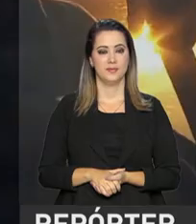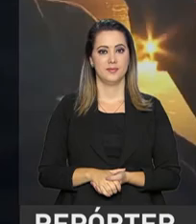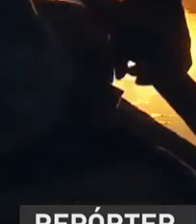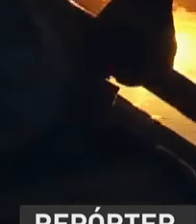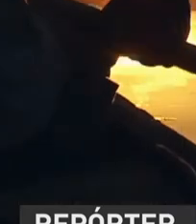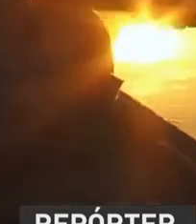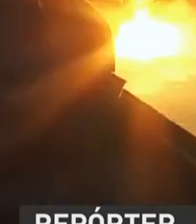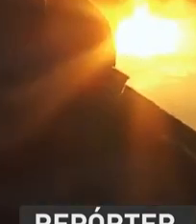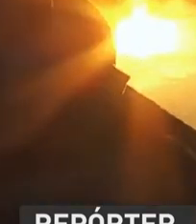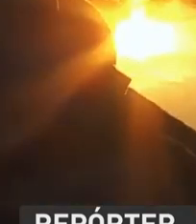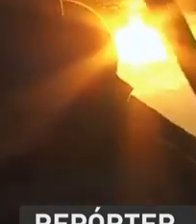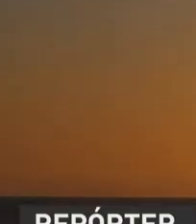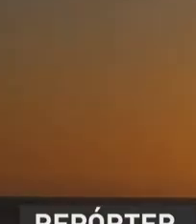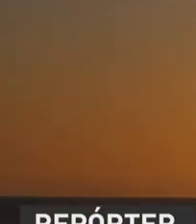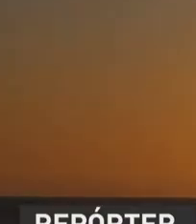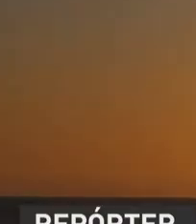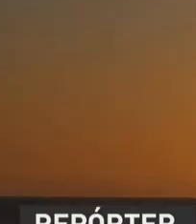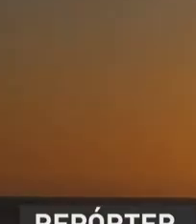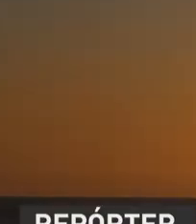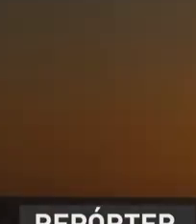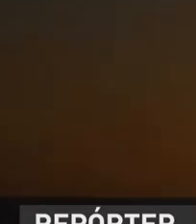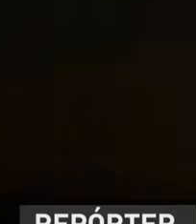Meu Brasil